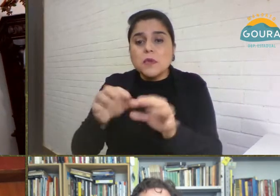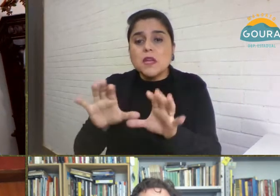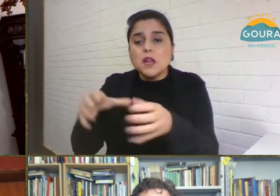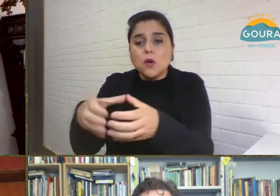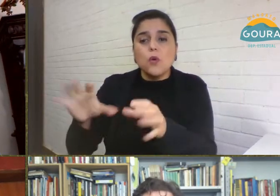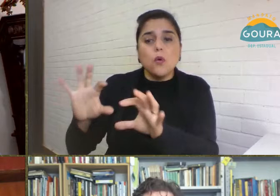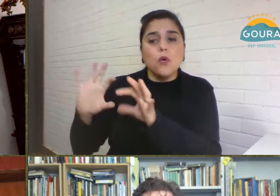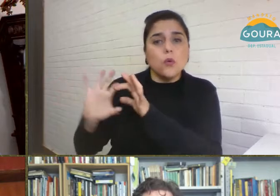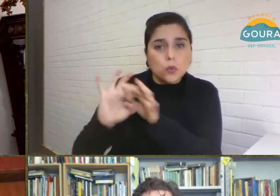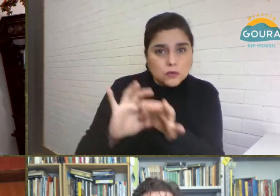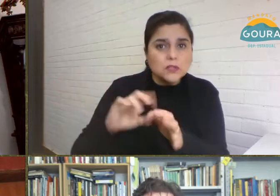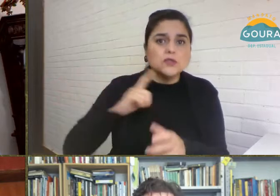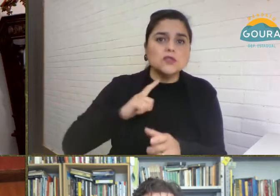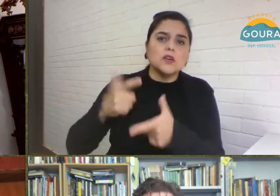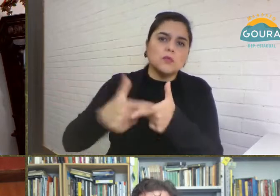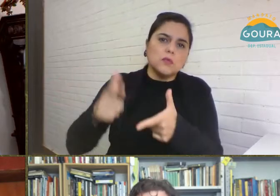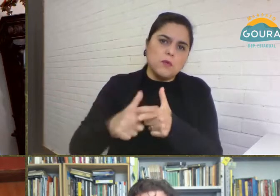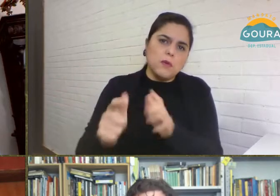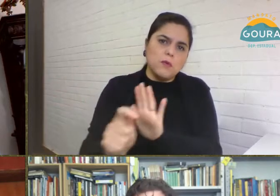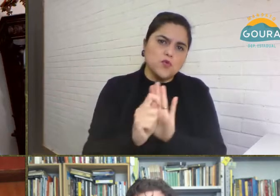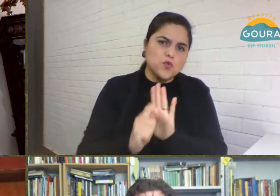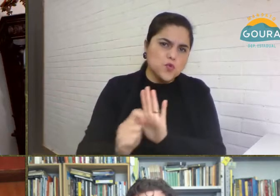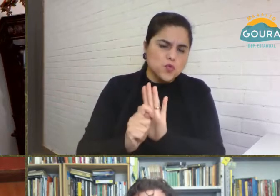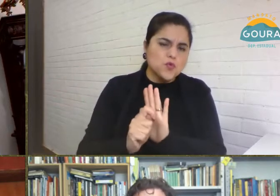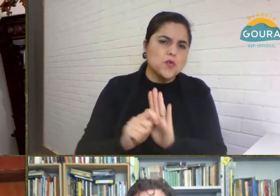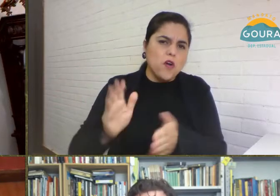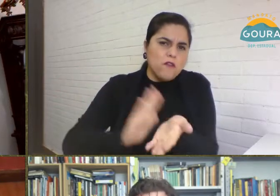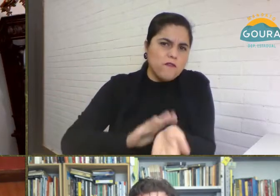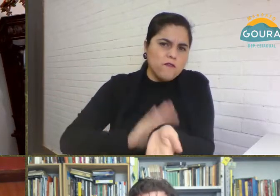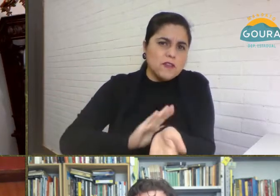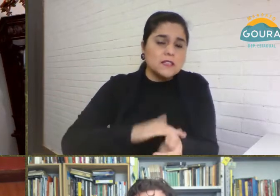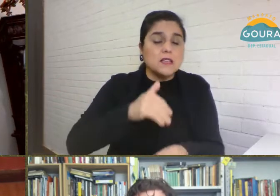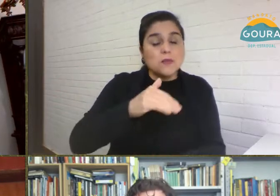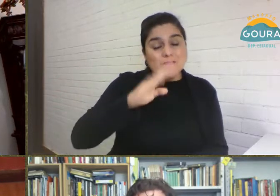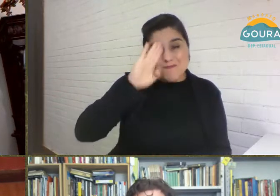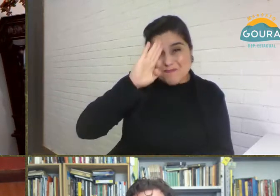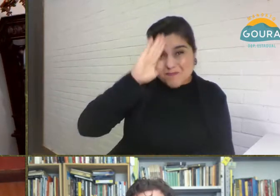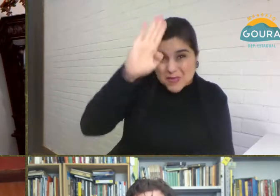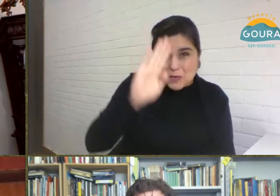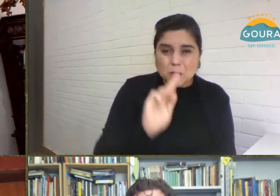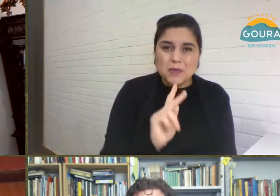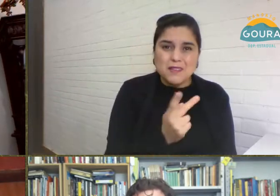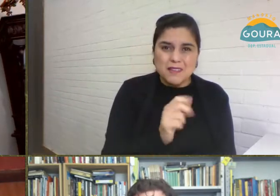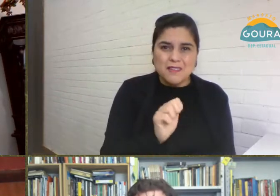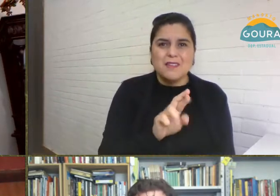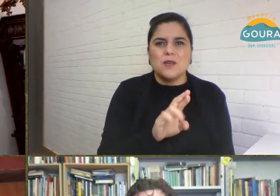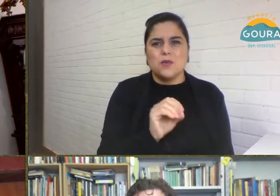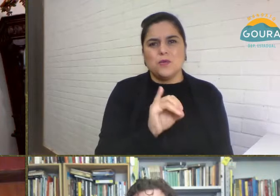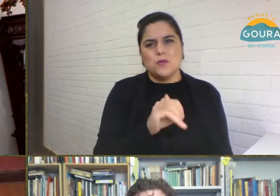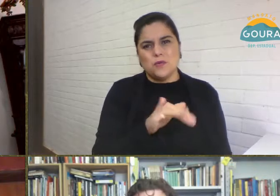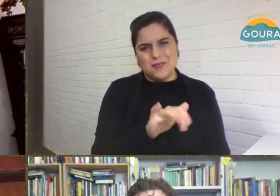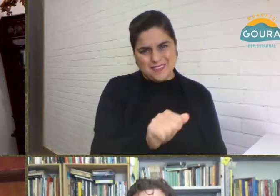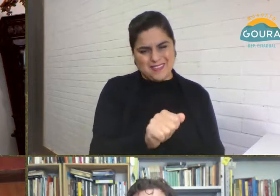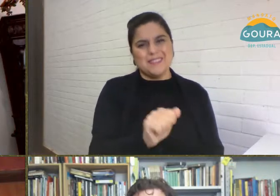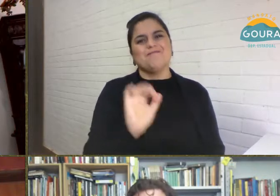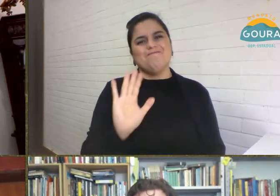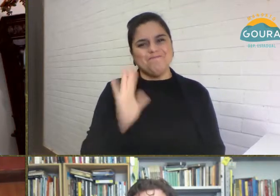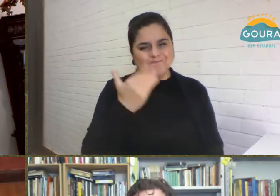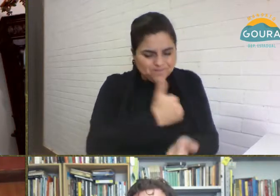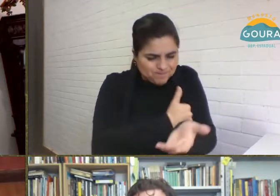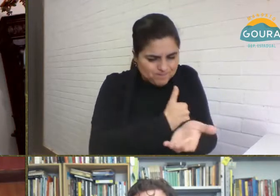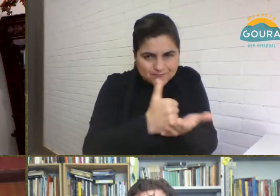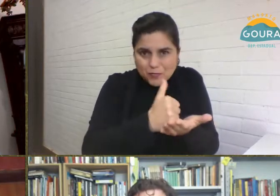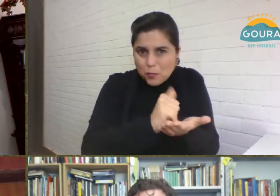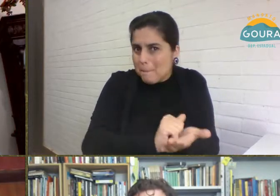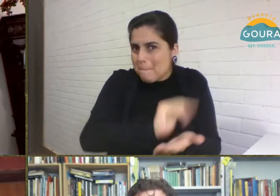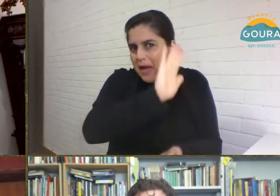relacionados com drogas e, sobretudo, com heroína. E isto fez tocar algumas campainhas, fez tocar alguns alarmes, fez